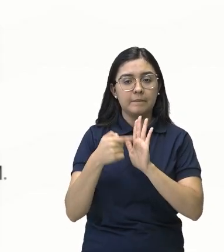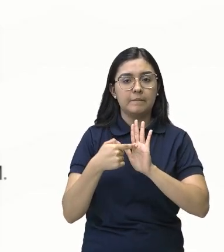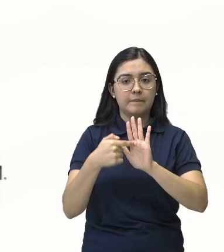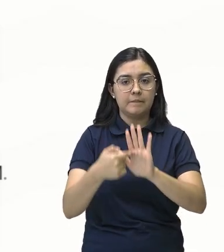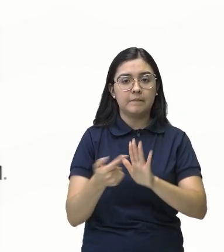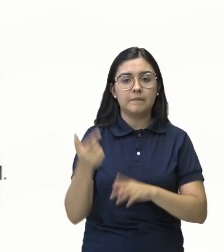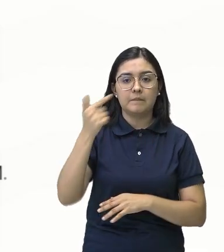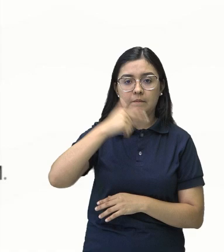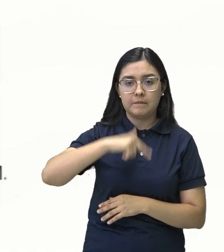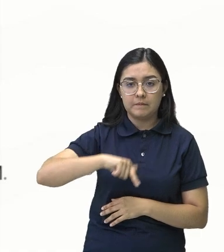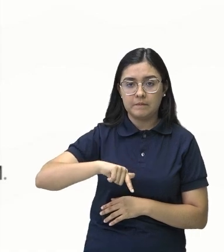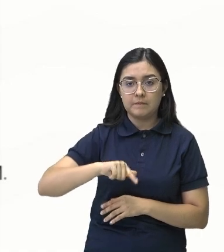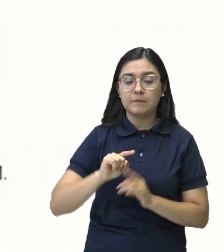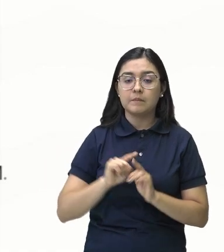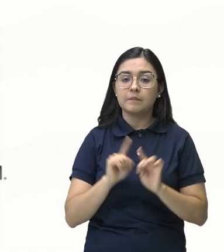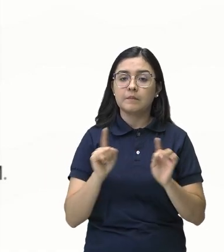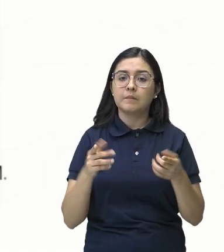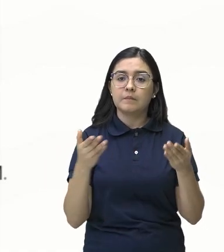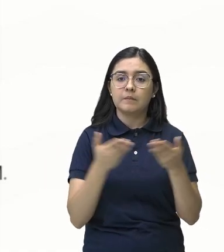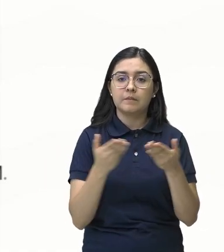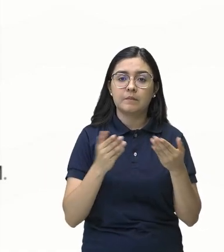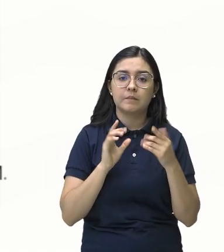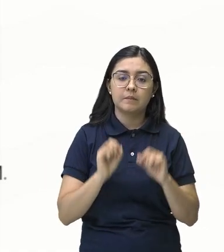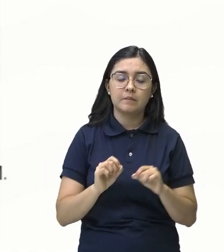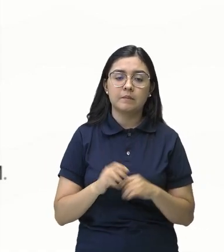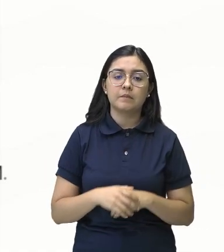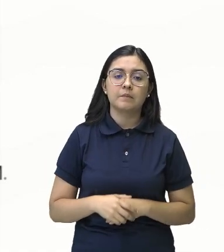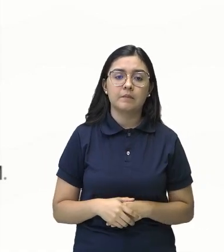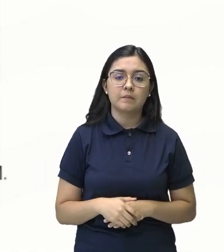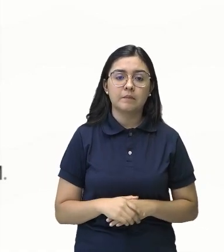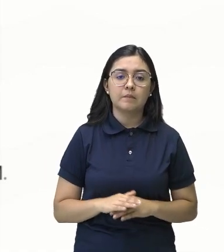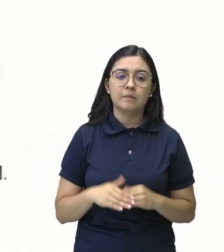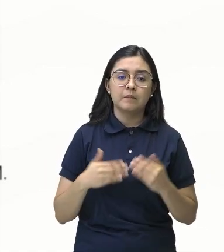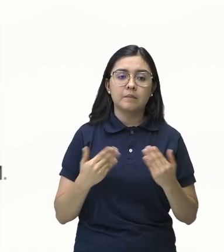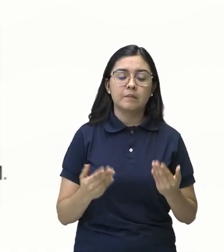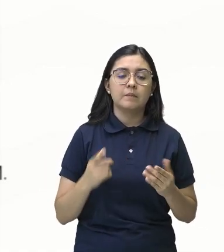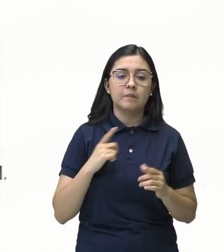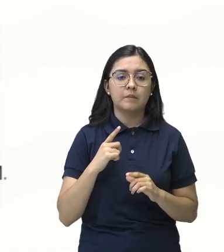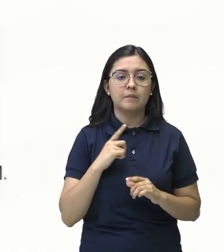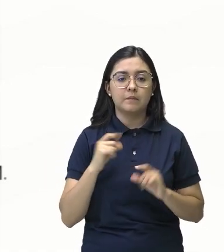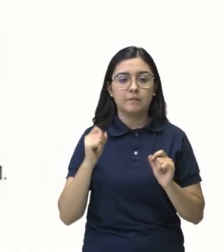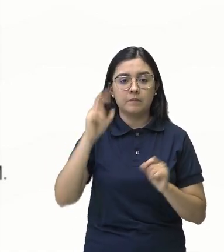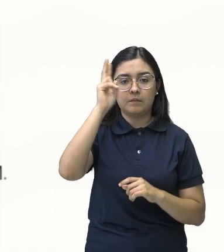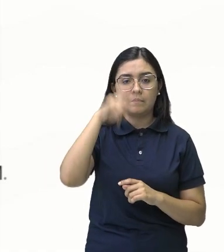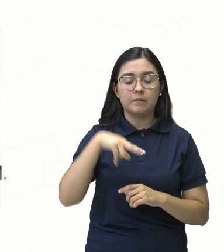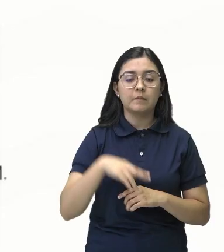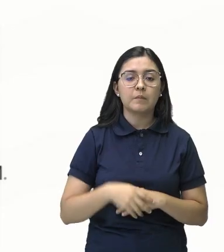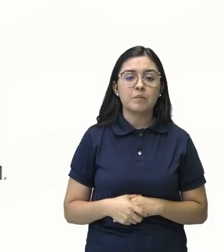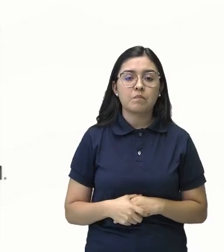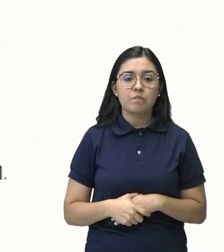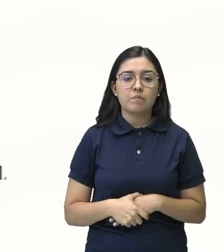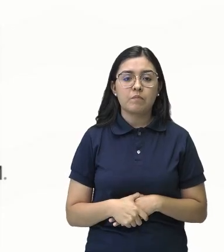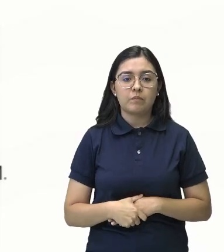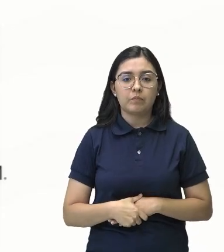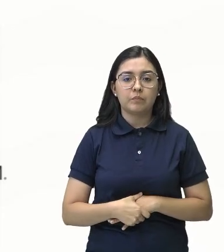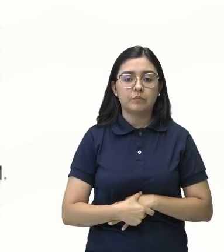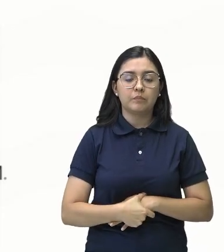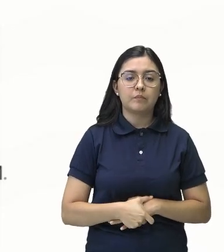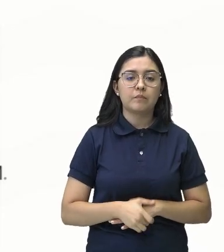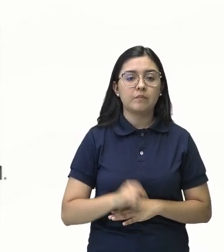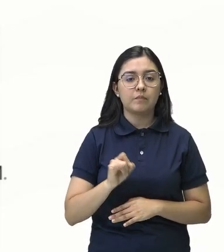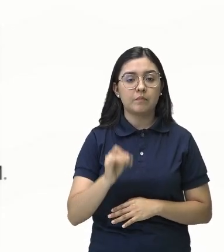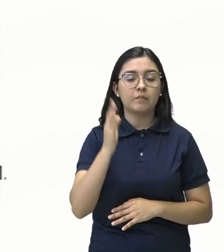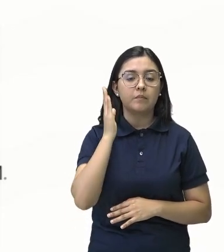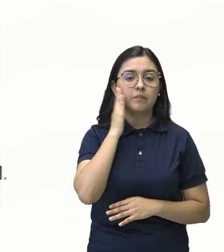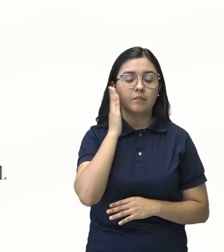novamente, e mais agora com um pensamento lógico. Vamos usar aqui um pensamento lógico. Se eu